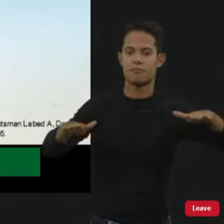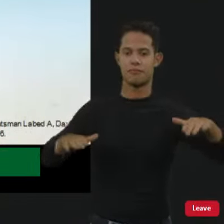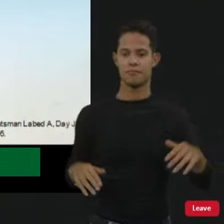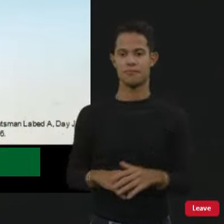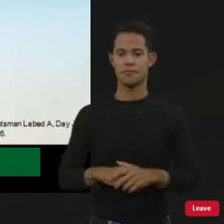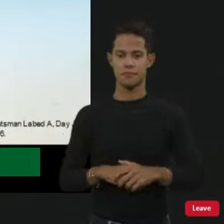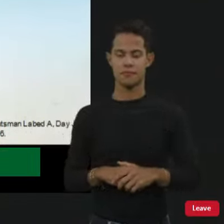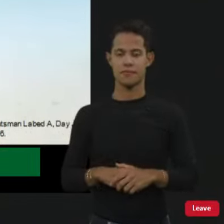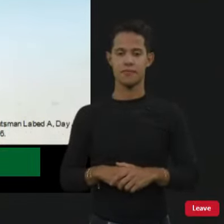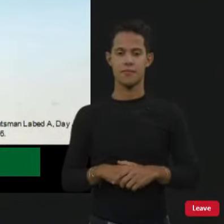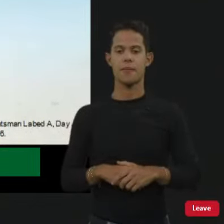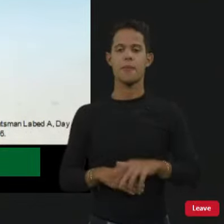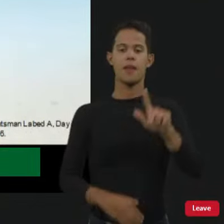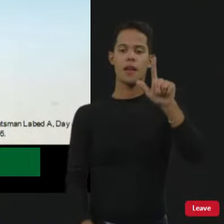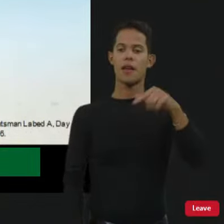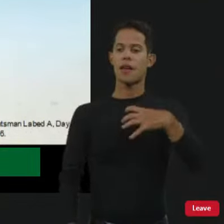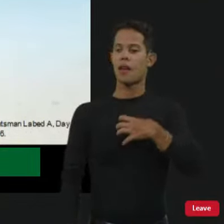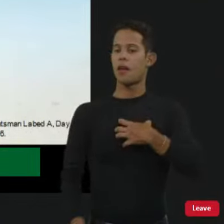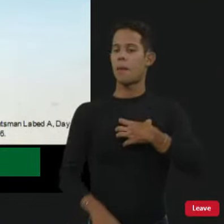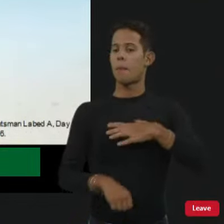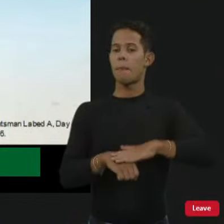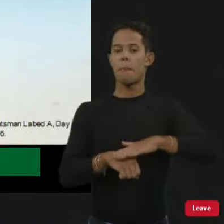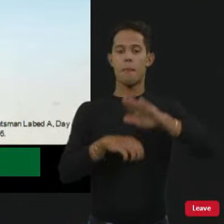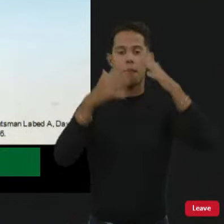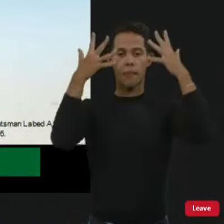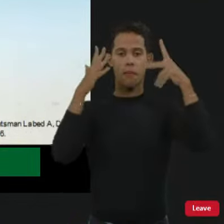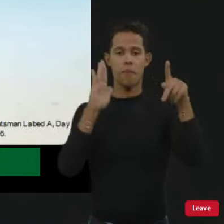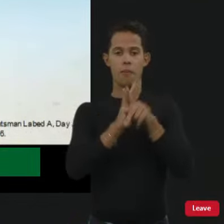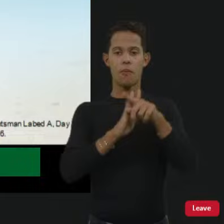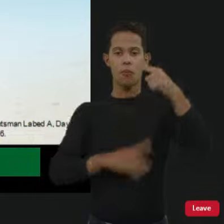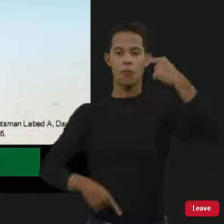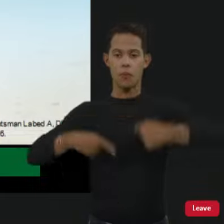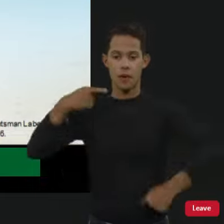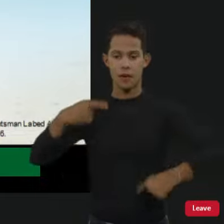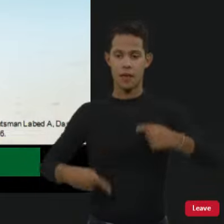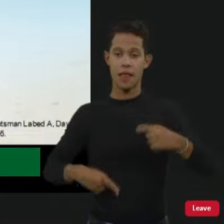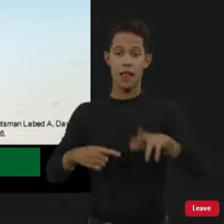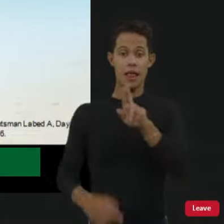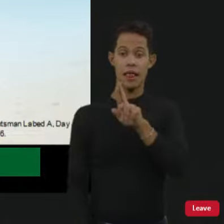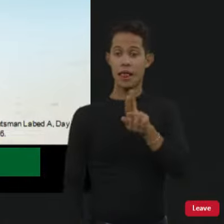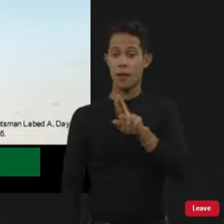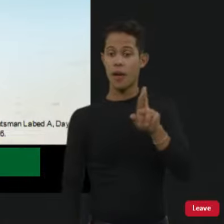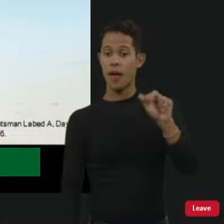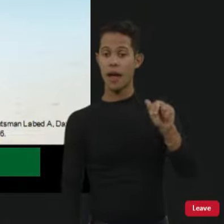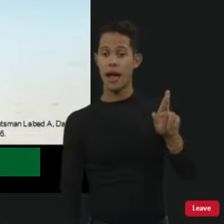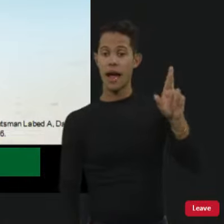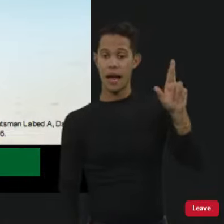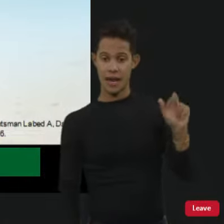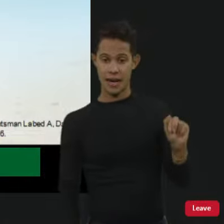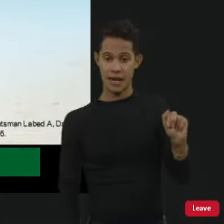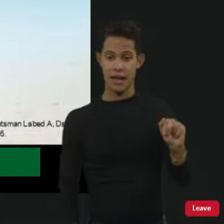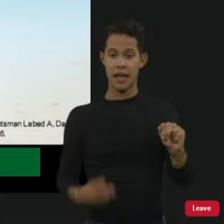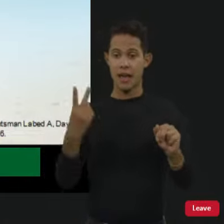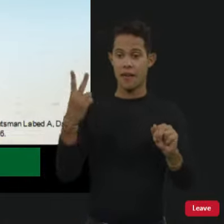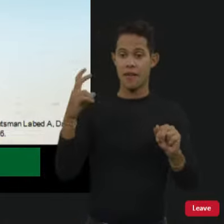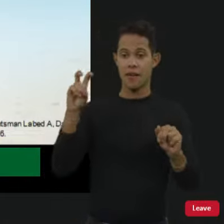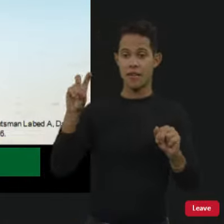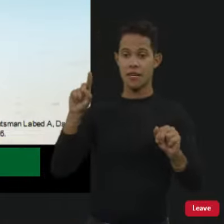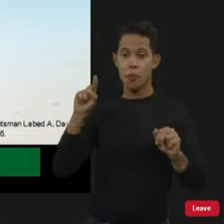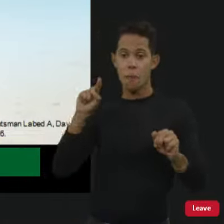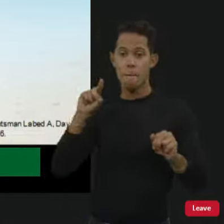É a forma mais comum de nanismo e não é rara, uma a cada 25 mil